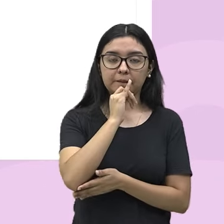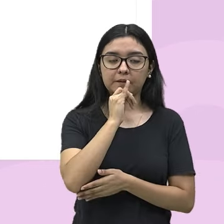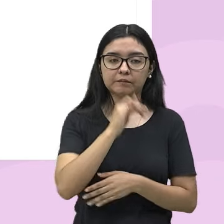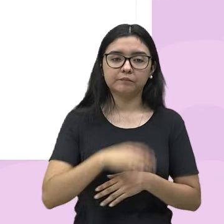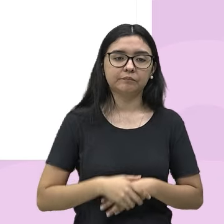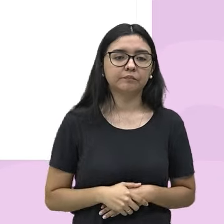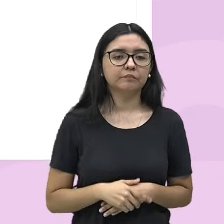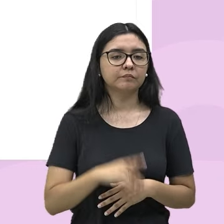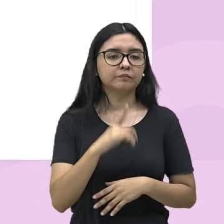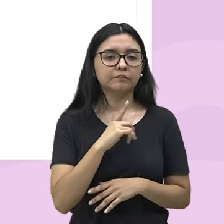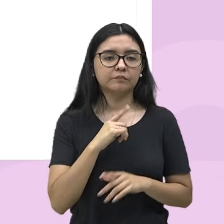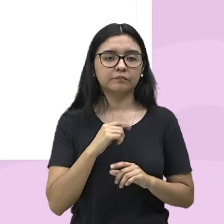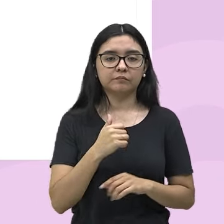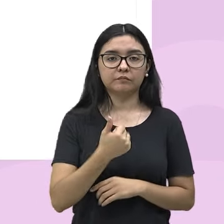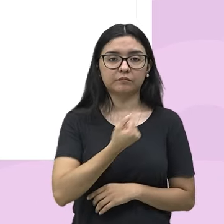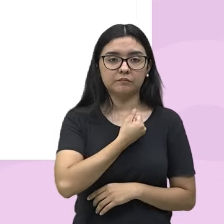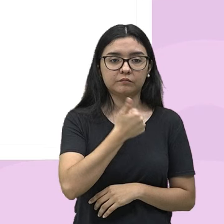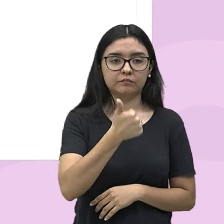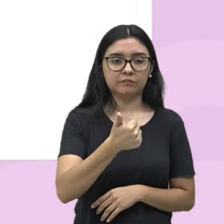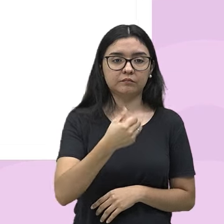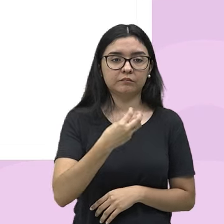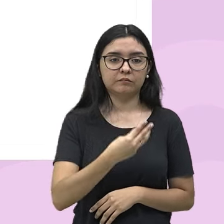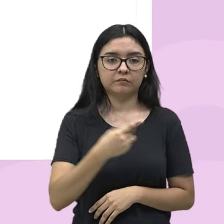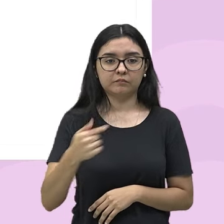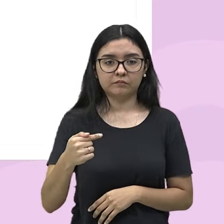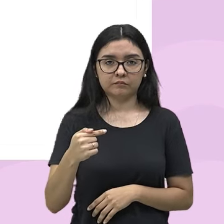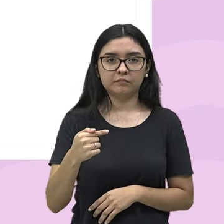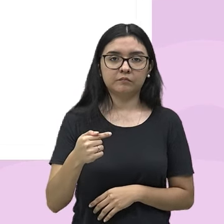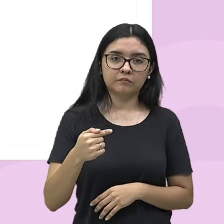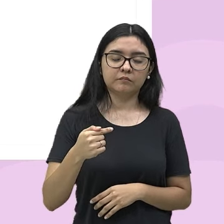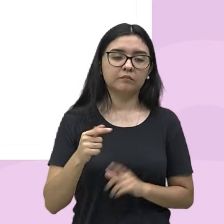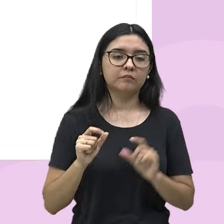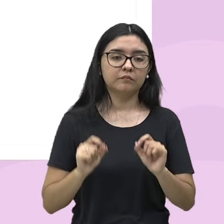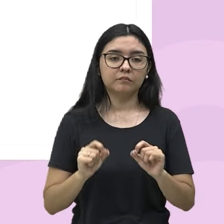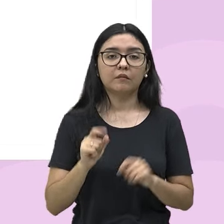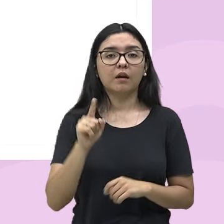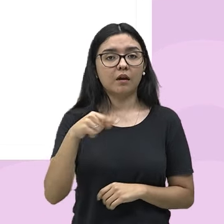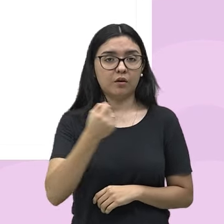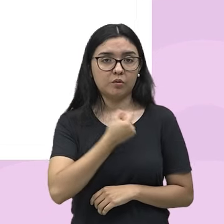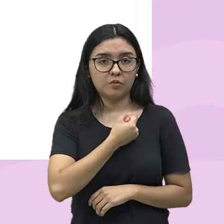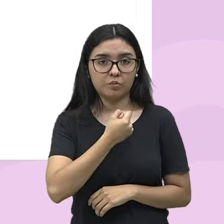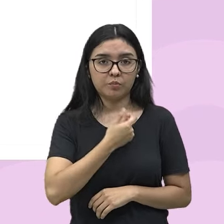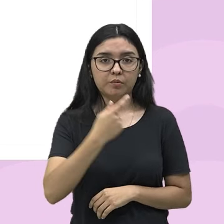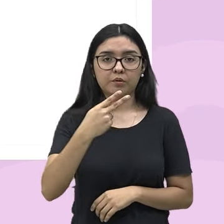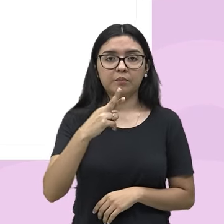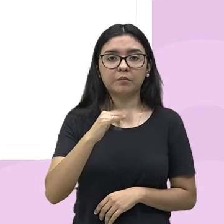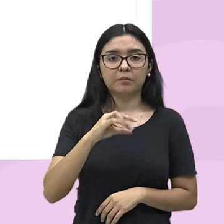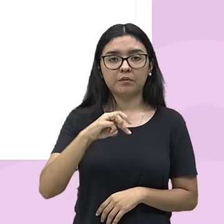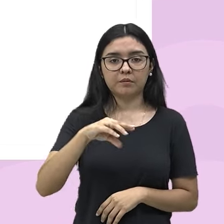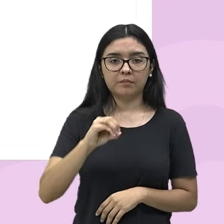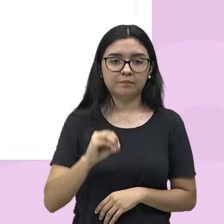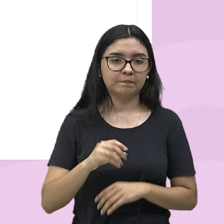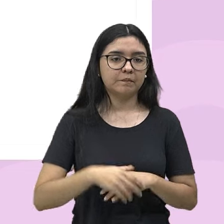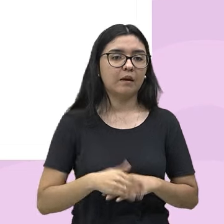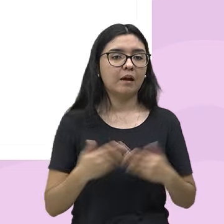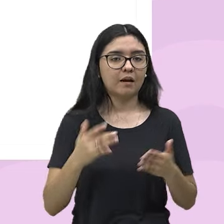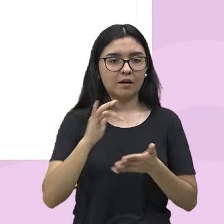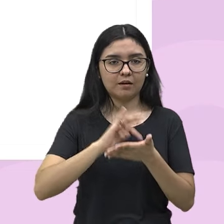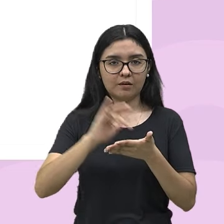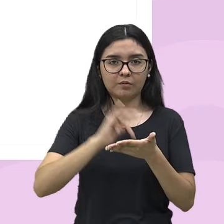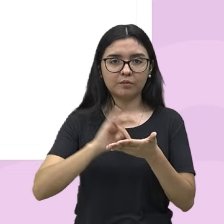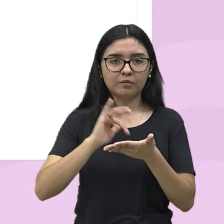aqui, pessoal, o número 137. O número 137, ele é um número primo. A calculadora nos deu que ele é um número